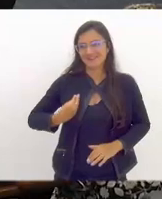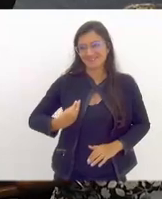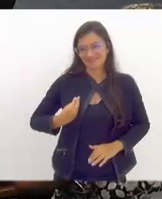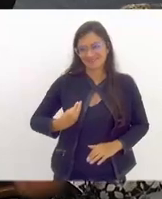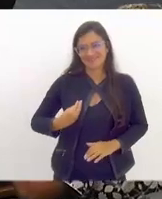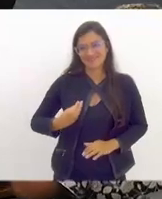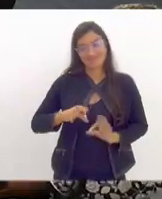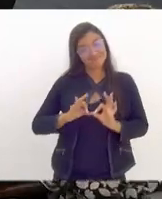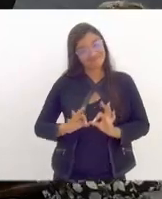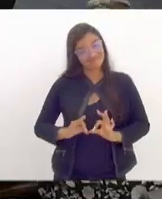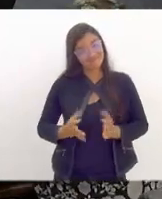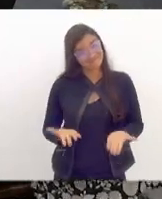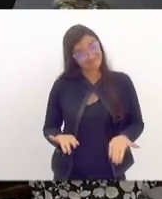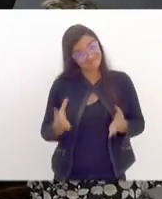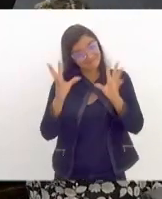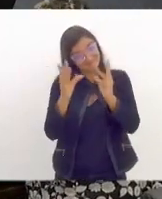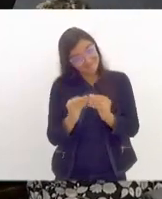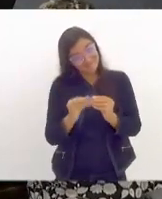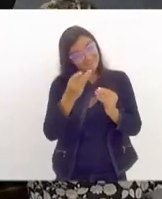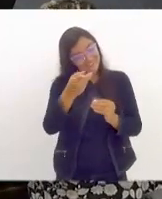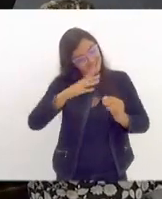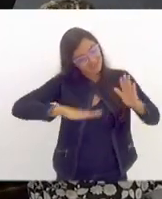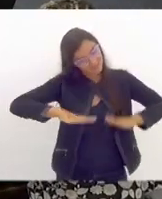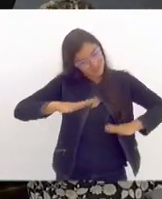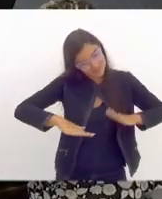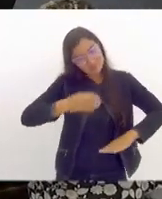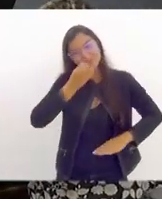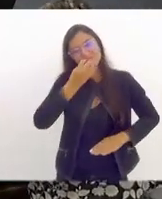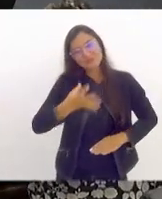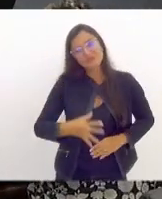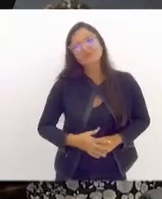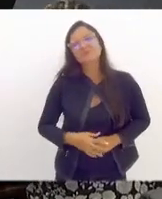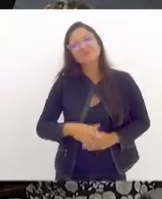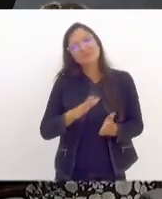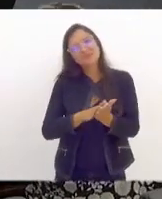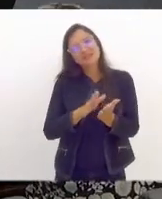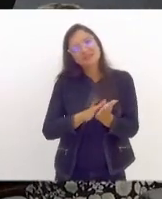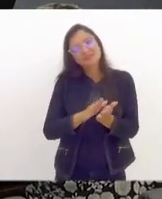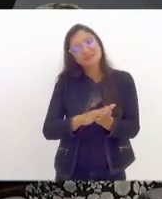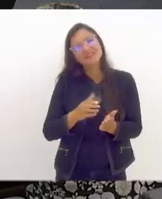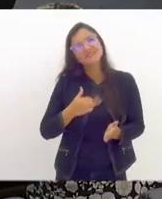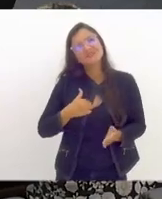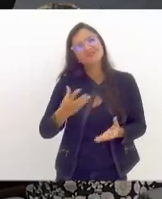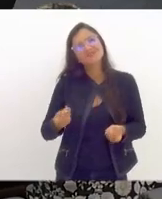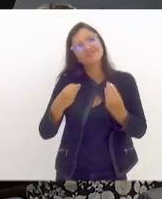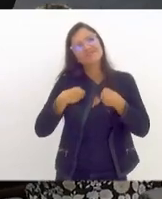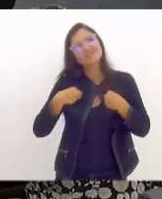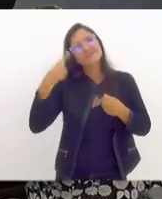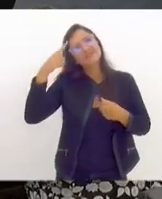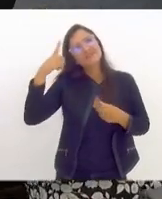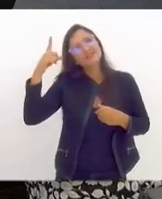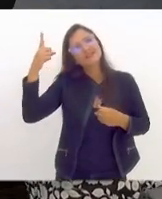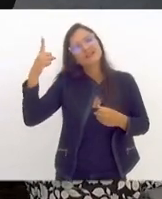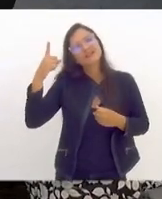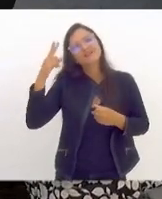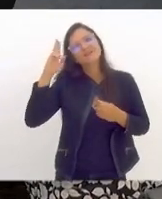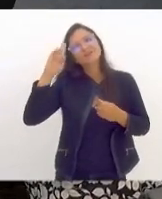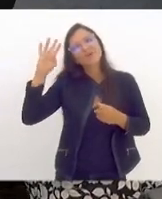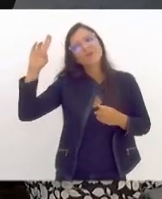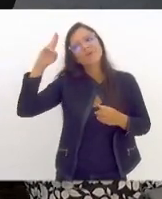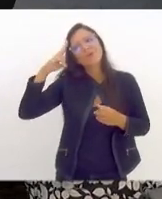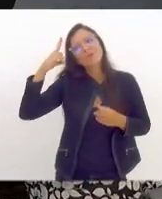é isso aí que vai ter o que fez e parabéns por por me lembrar de sonhar e me manter vivo obrigado